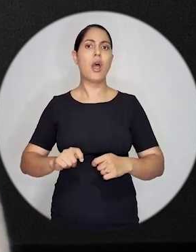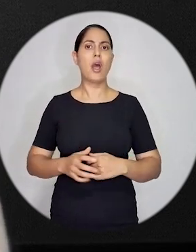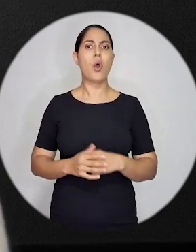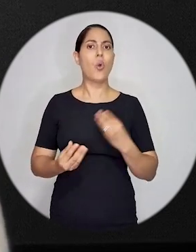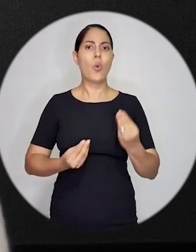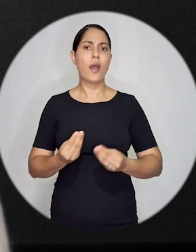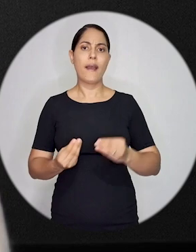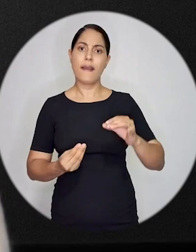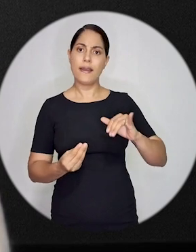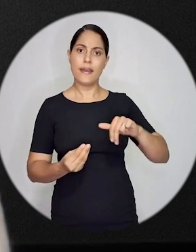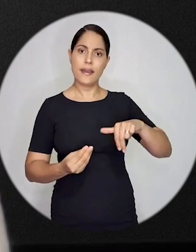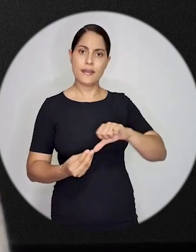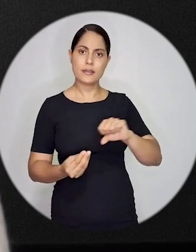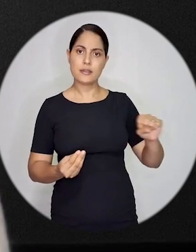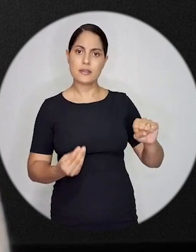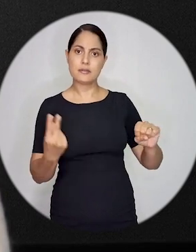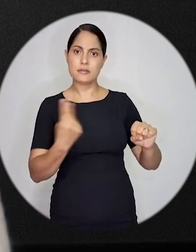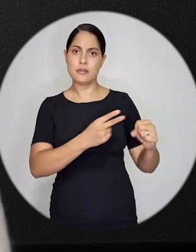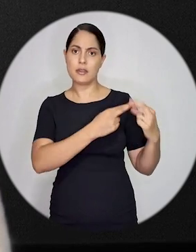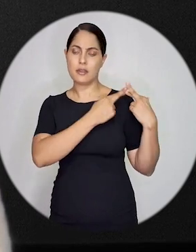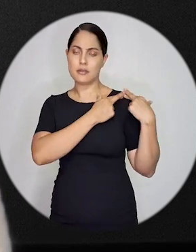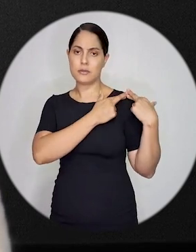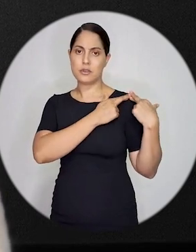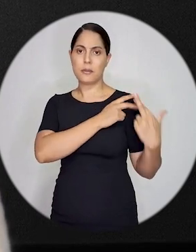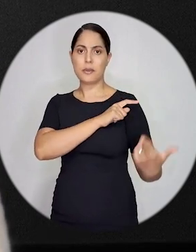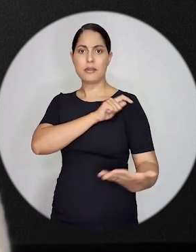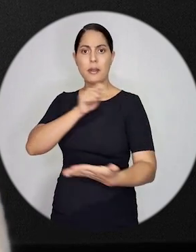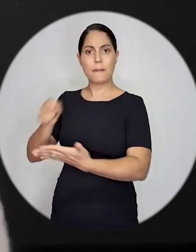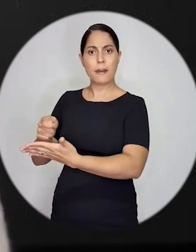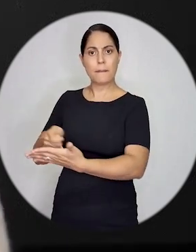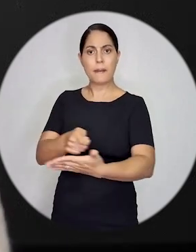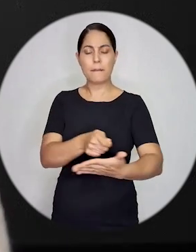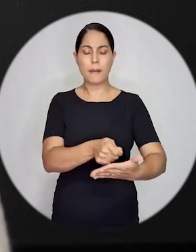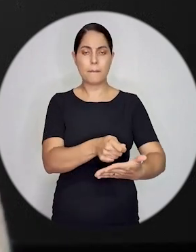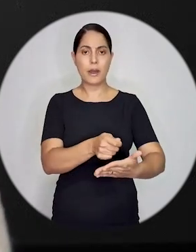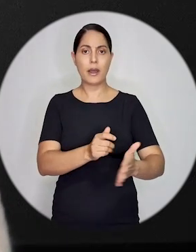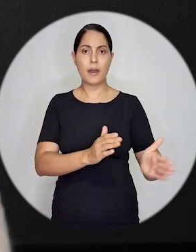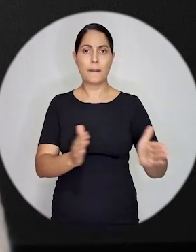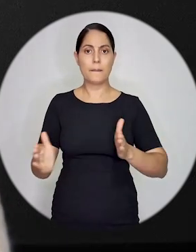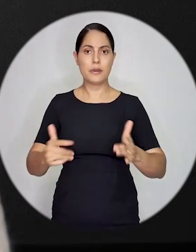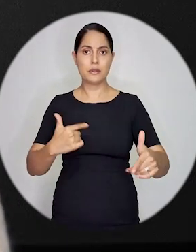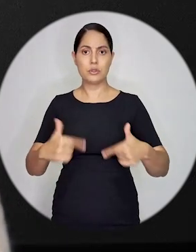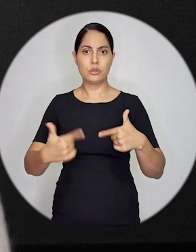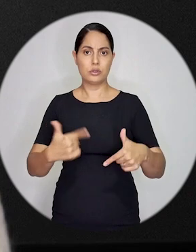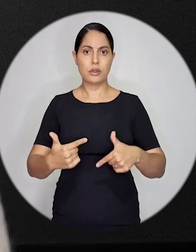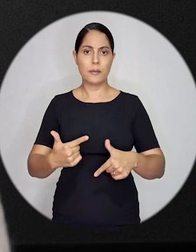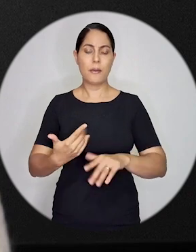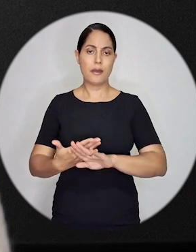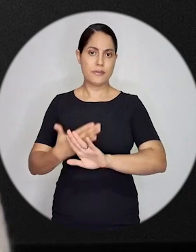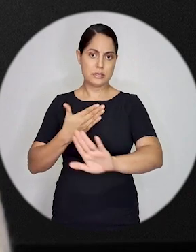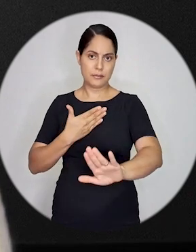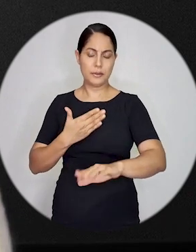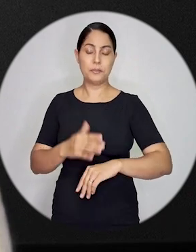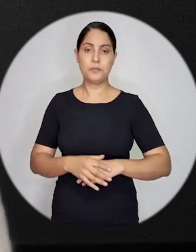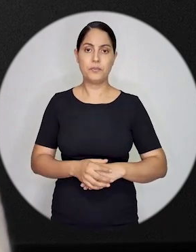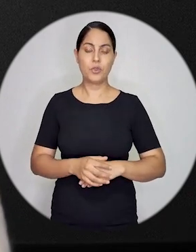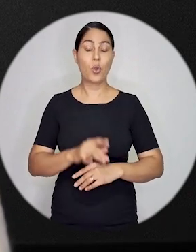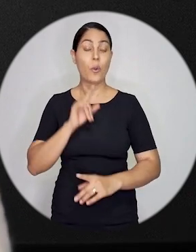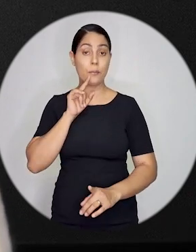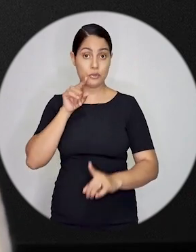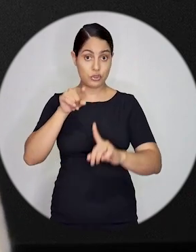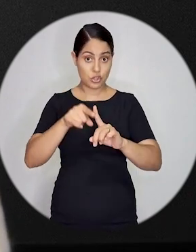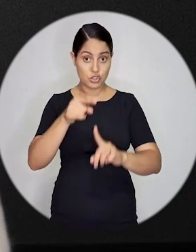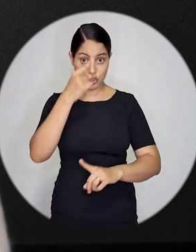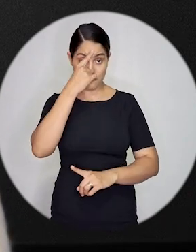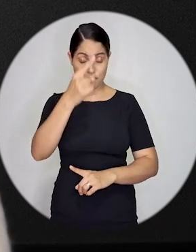na responsabilidade do INSS, e seria pago a partir do momento do afastamento do trabalho. A